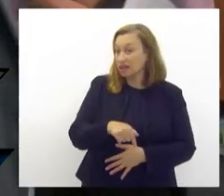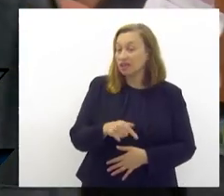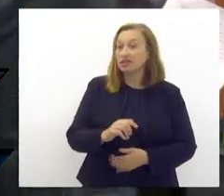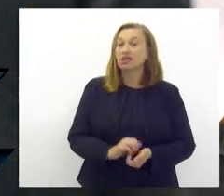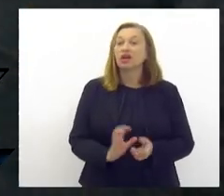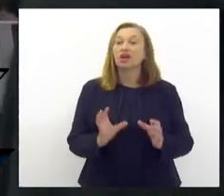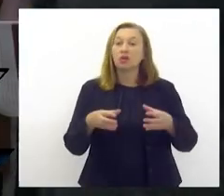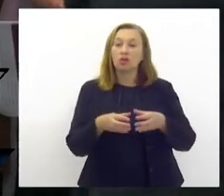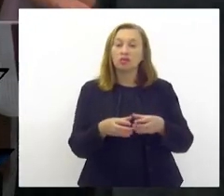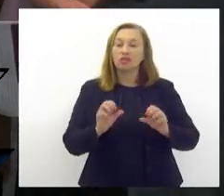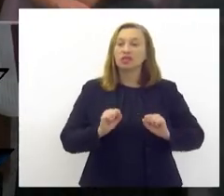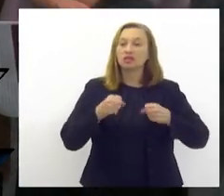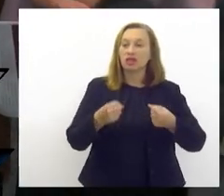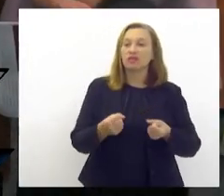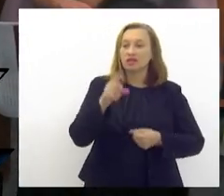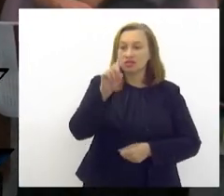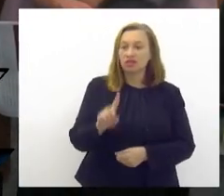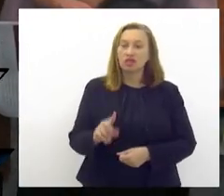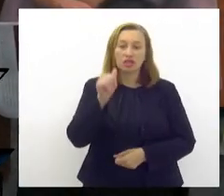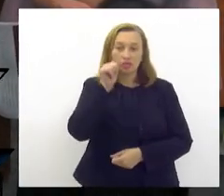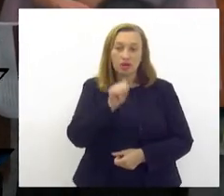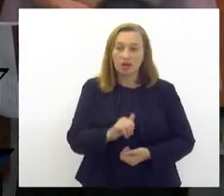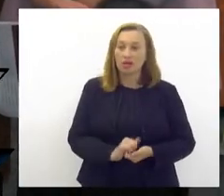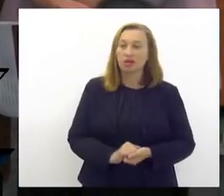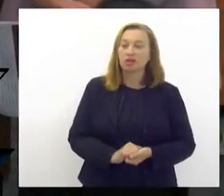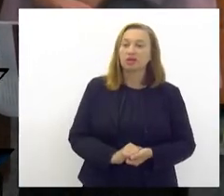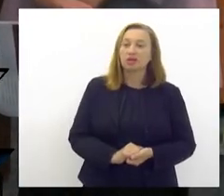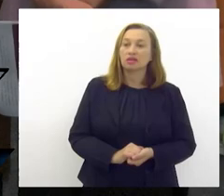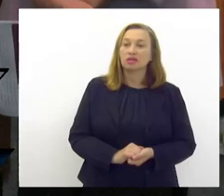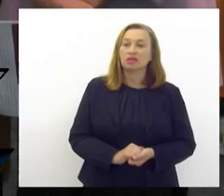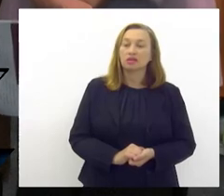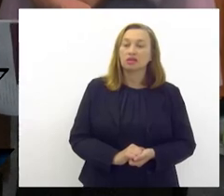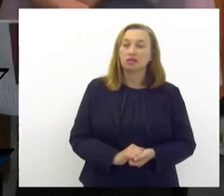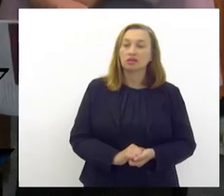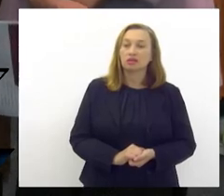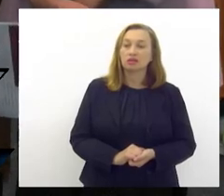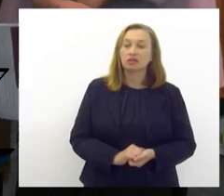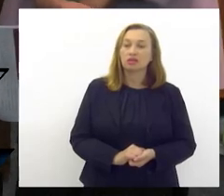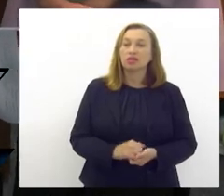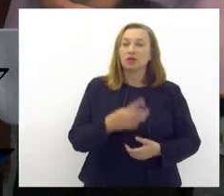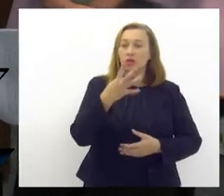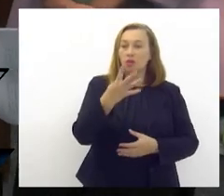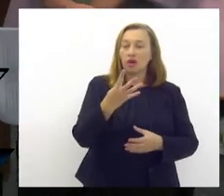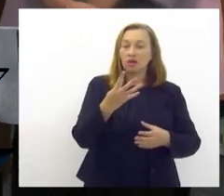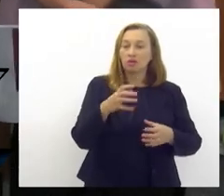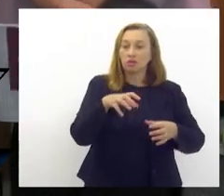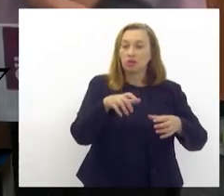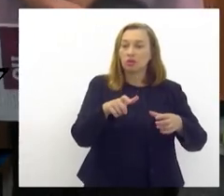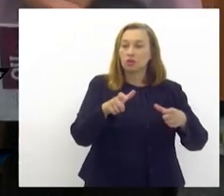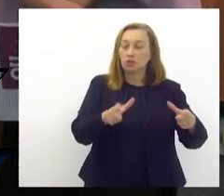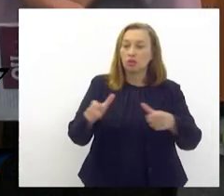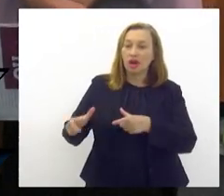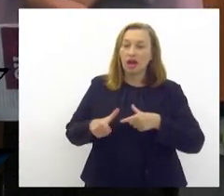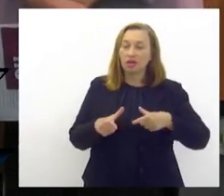a Comissão de Defesa dos Direitos da Mulher estará nas 4 regiões do Estado